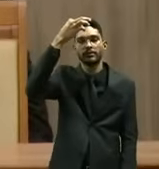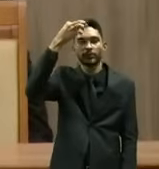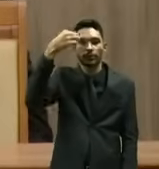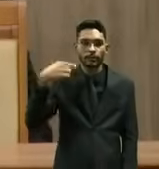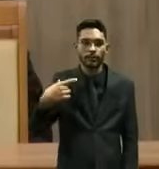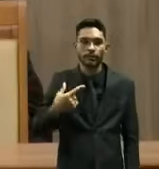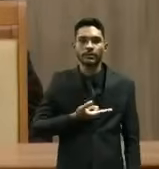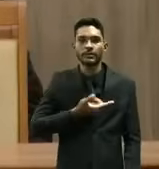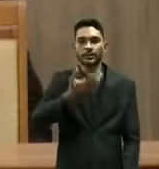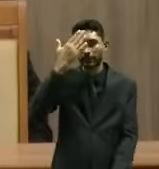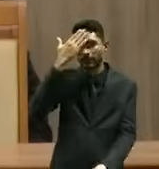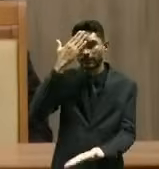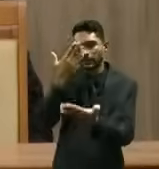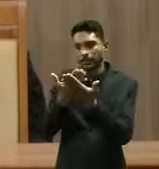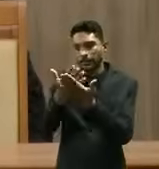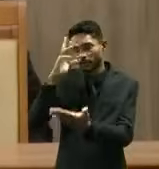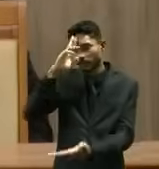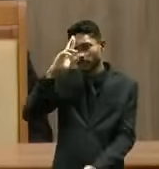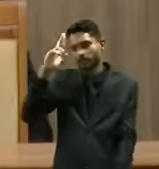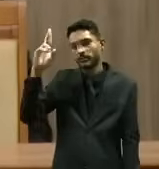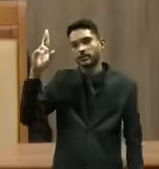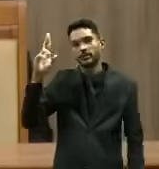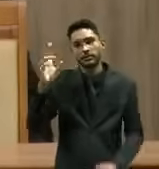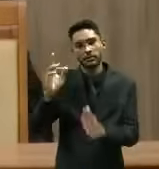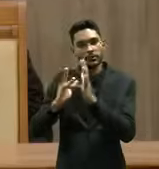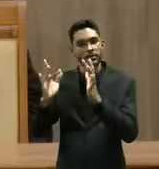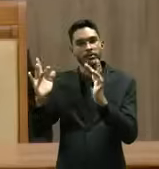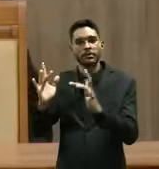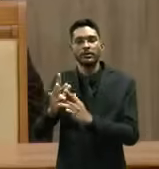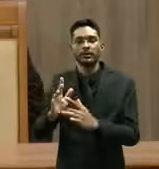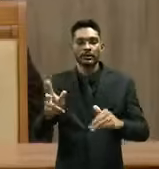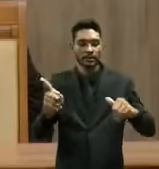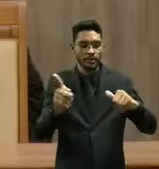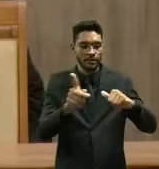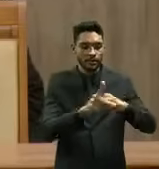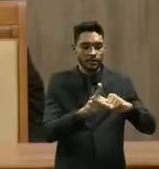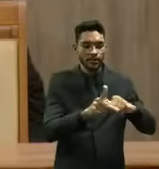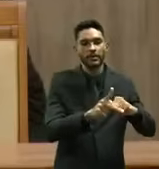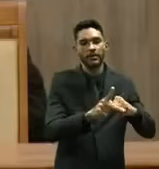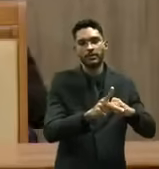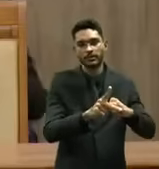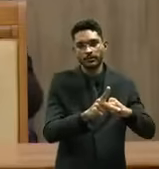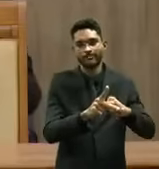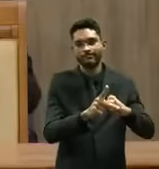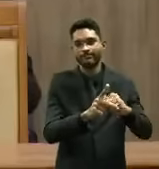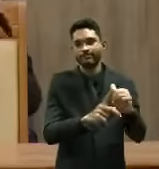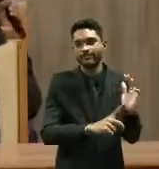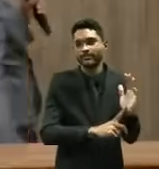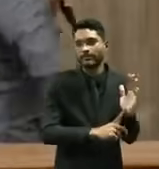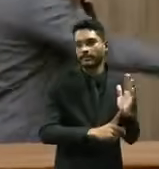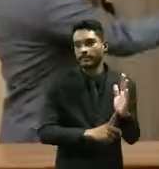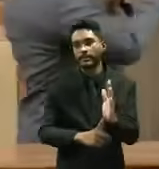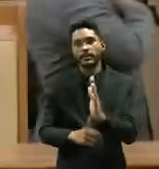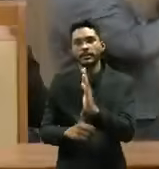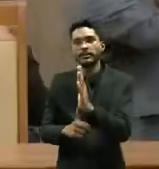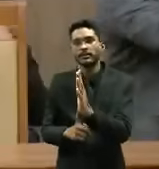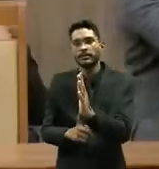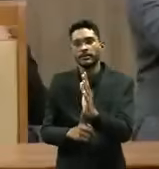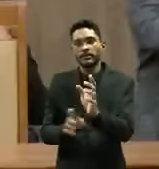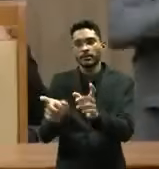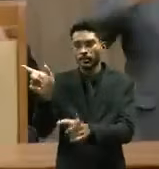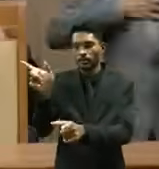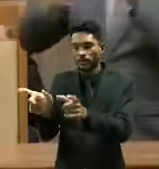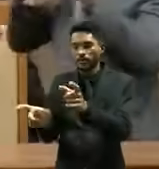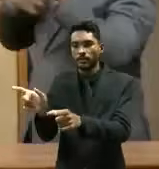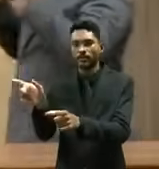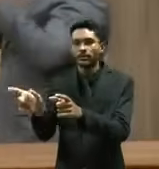Jesus aí o Pedro bateu no peito na frente dos doutores pronto para acabar a conversa quem